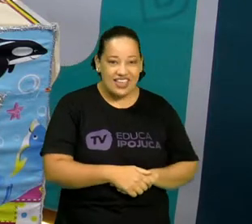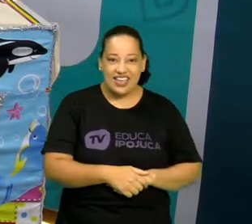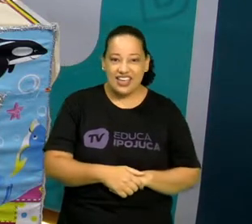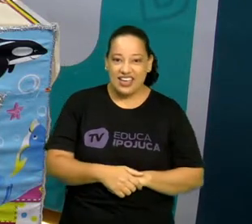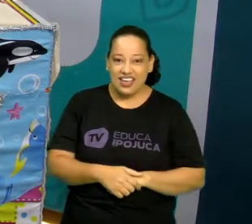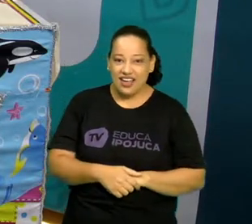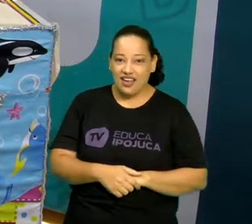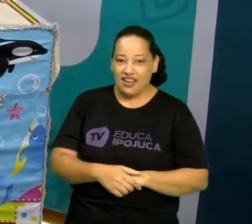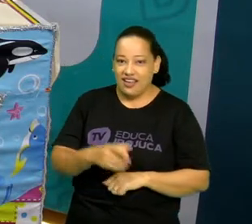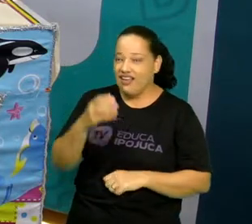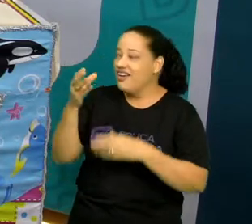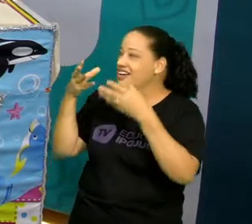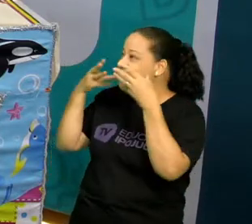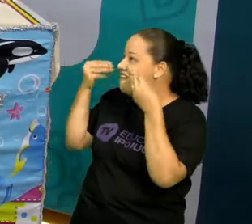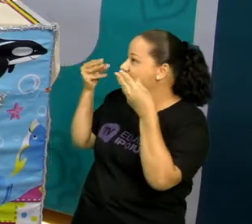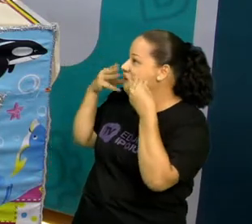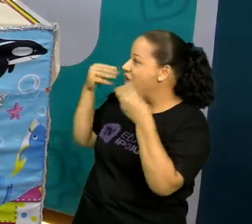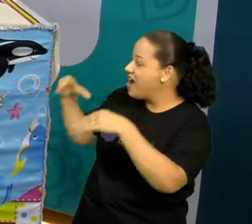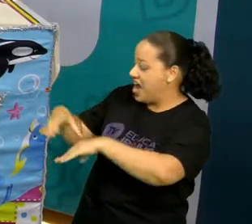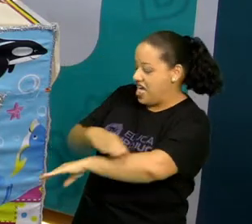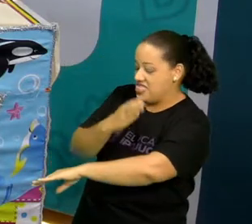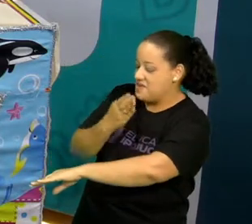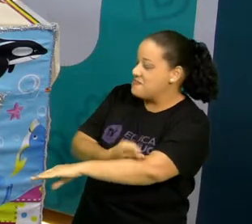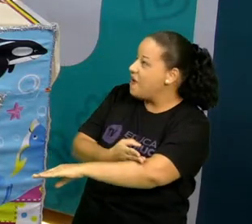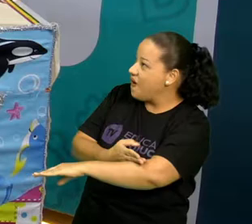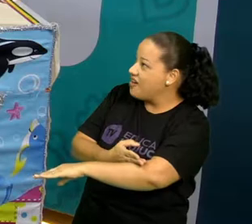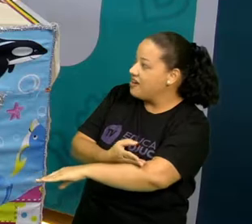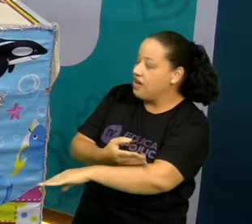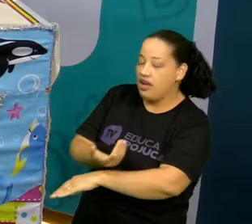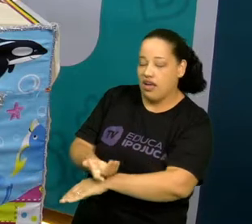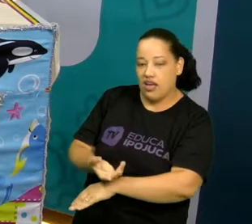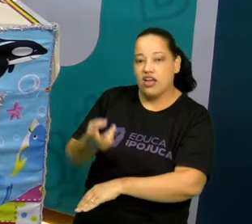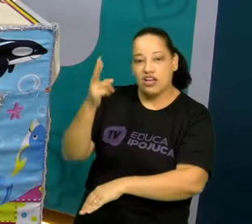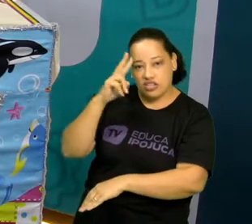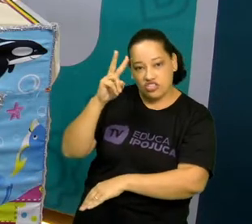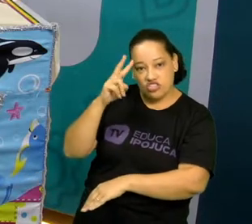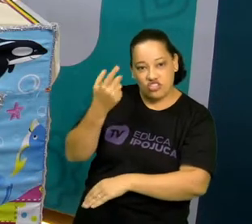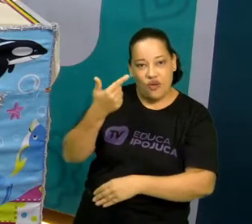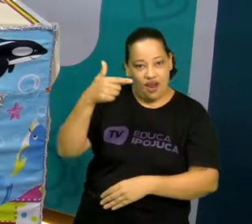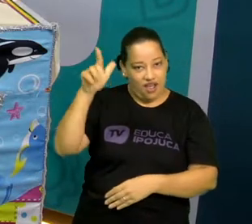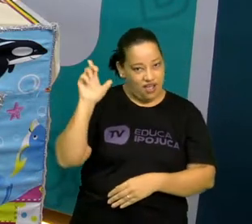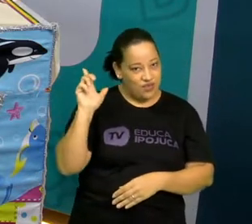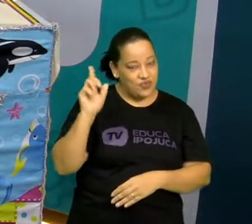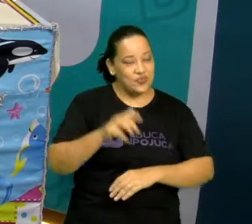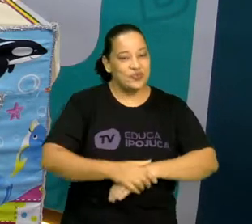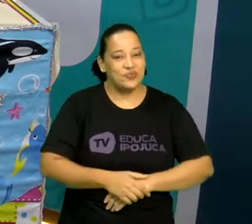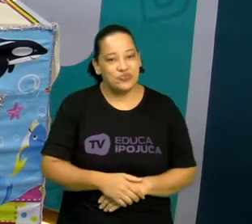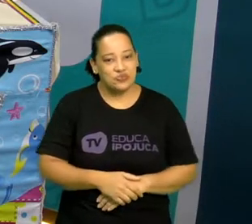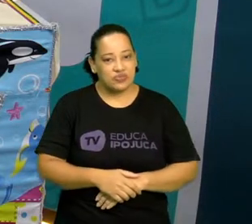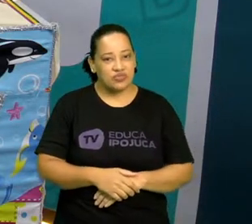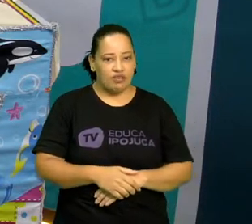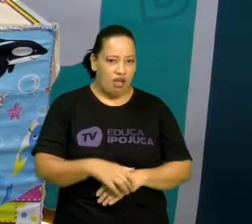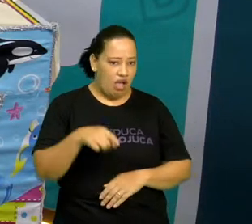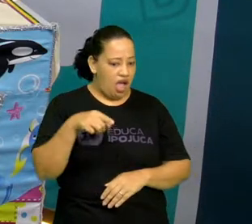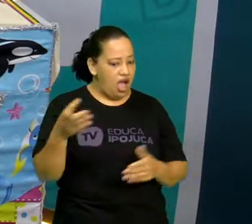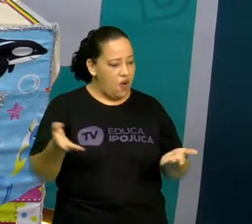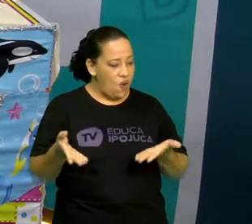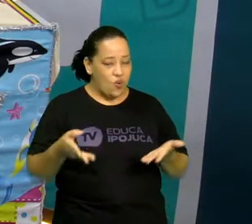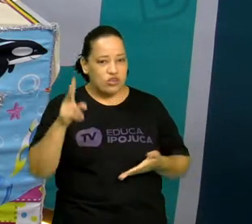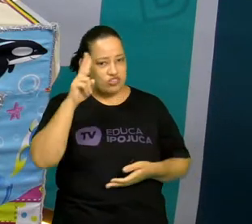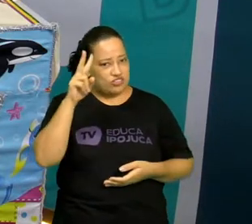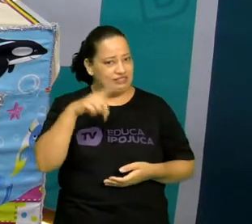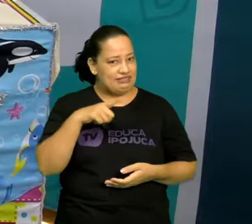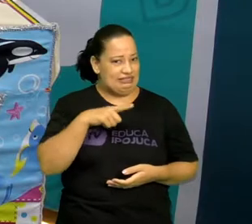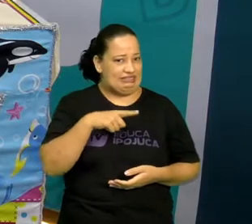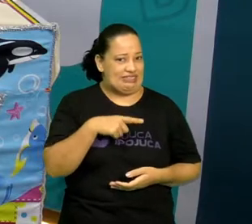de bota. Ah, mas o gato ficou lá na outra história, né? Essa não vai ter o gato. Será que vai ter um gato? Não sei.